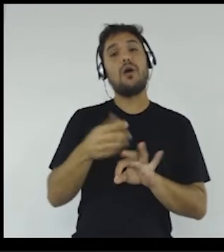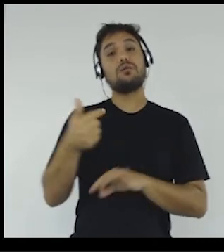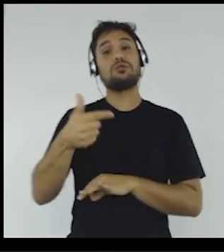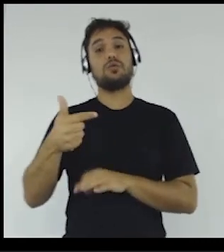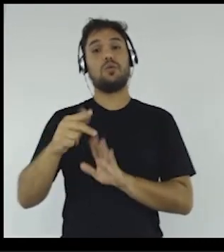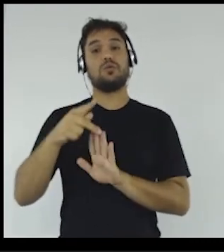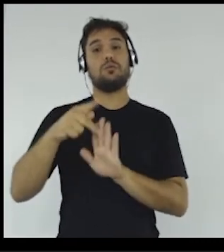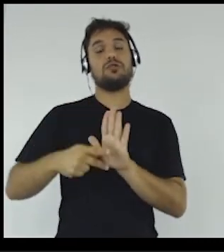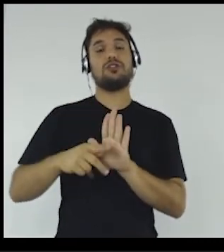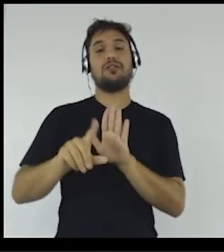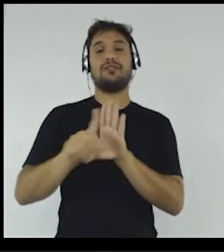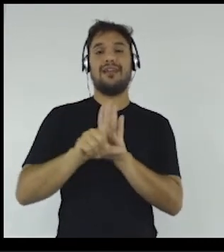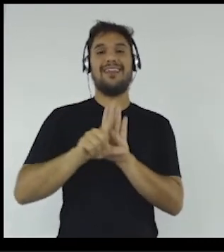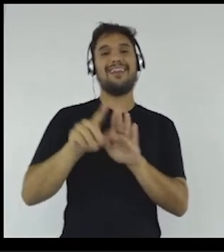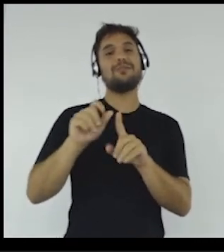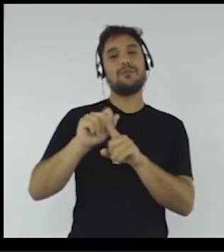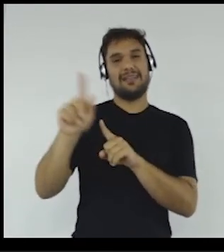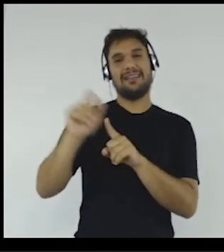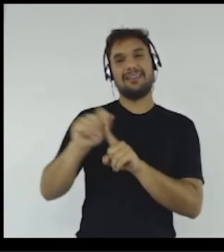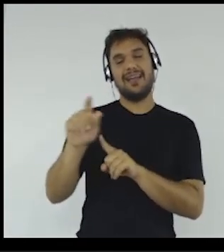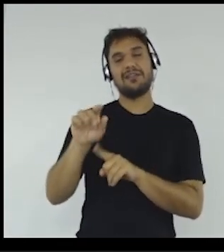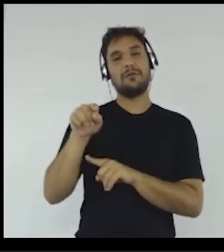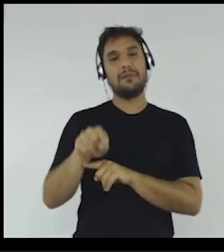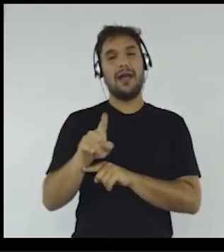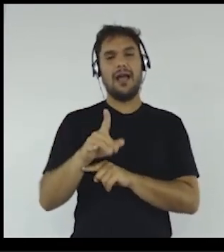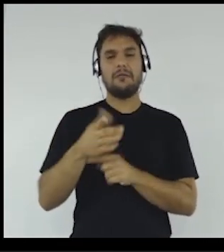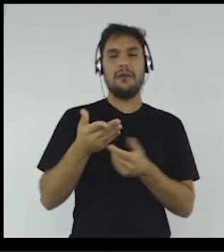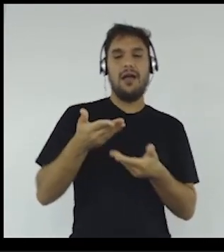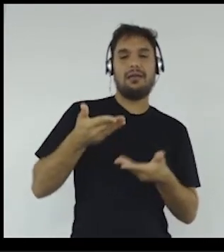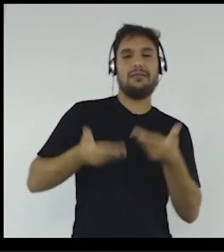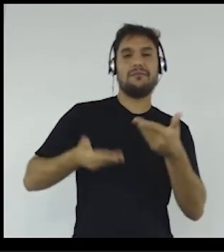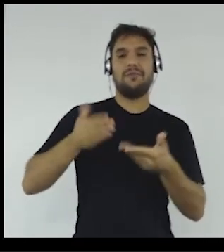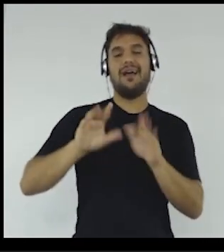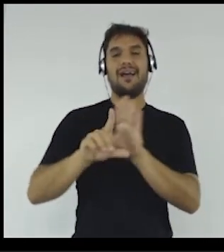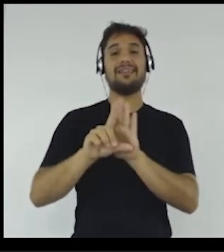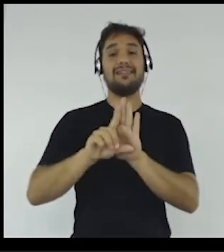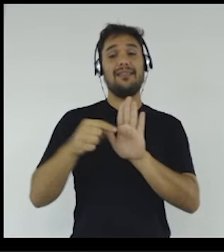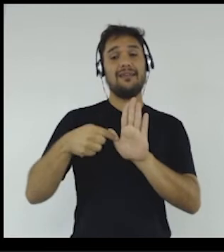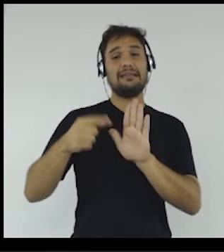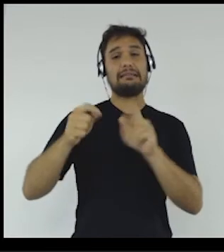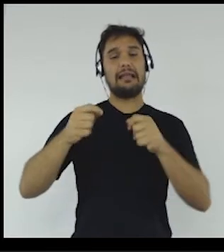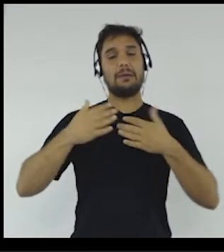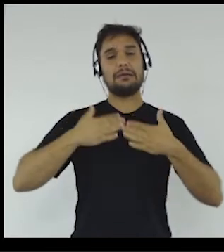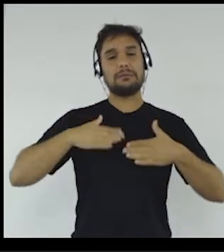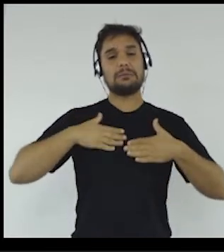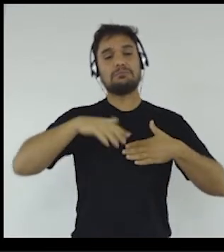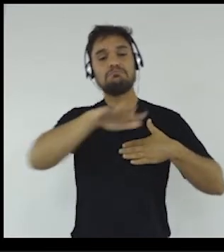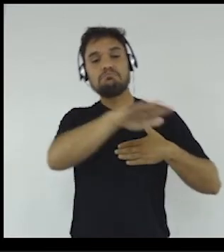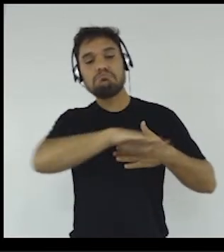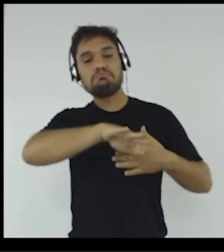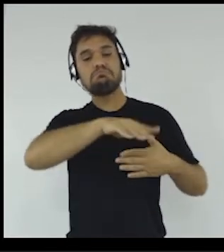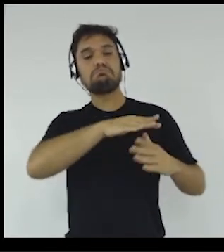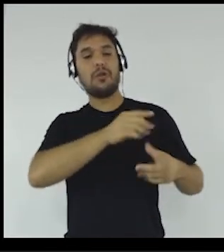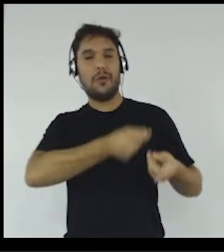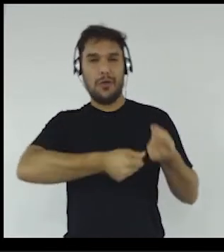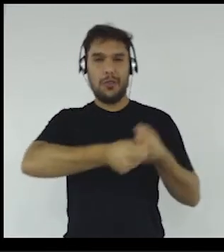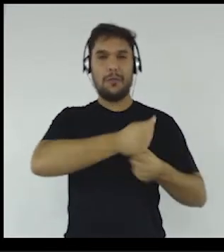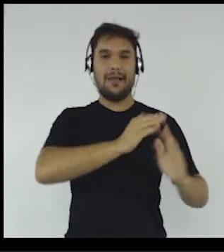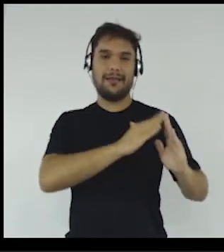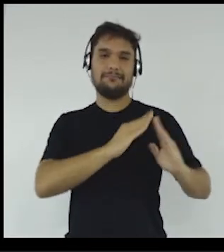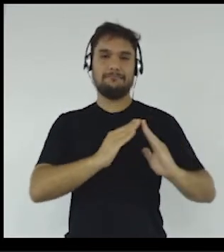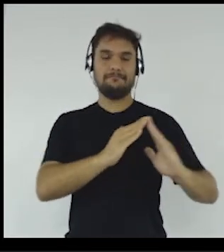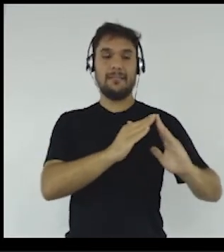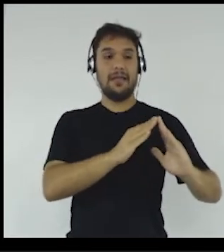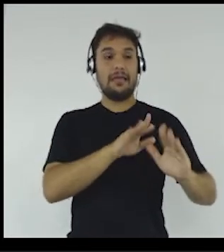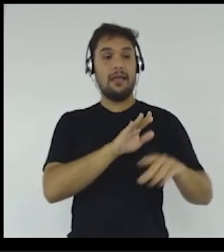anteprojeto da lei do inquilinato, para criar uma lei mais equilibrada que pudesse tranquilizar o mercado e incentivar a oferta